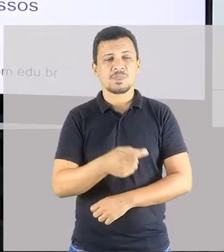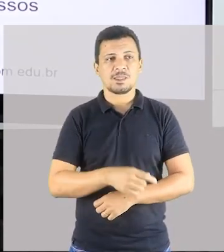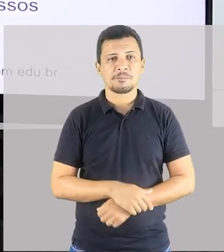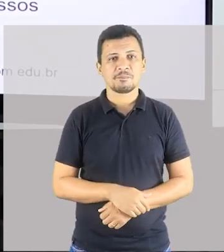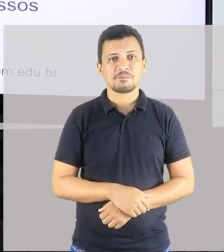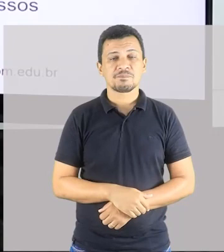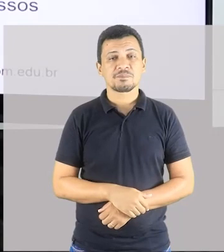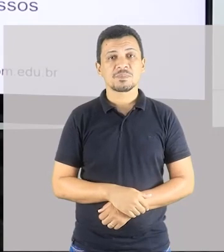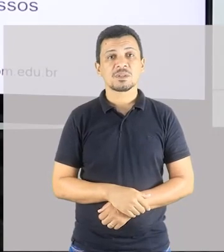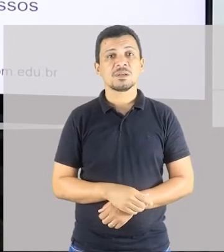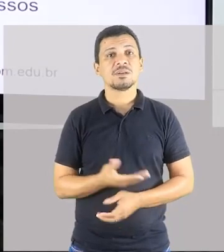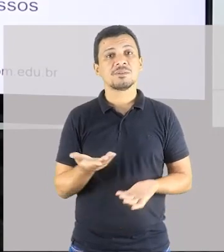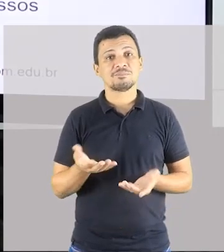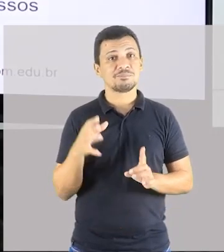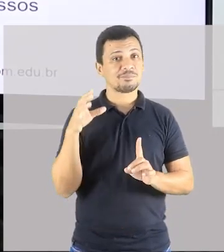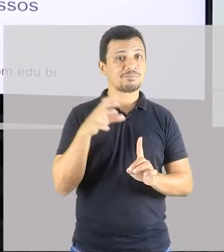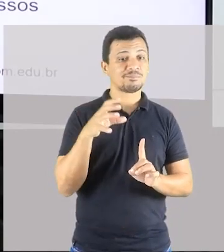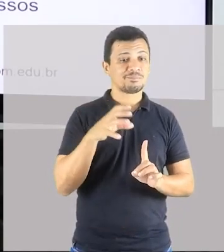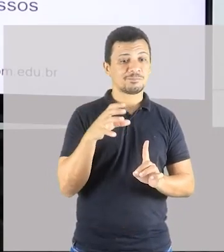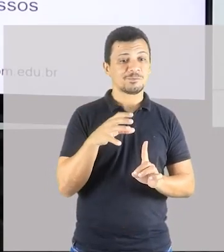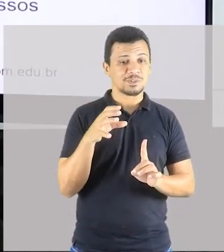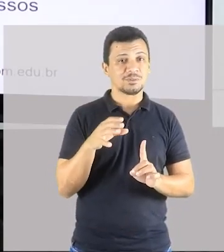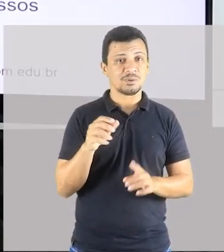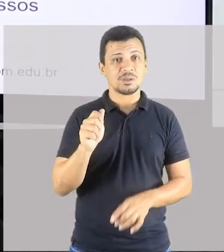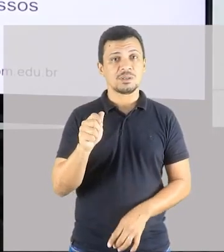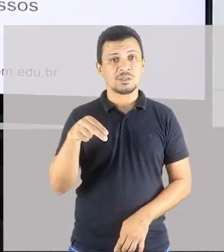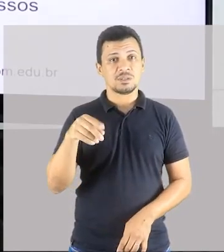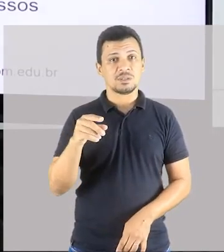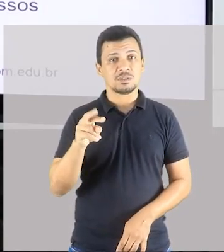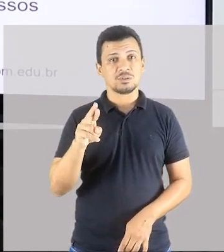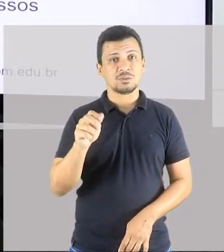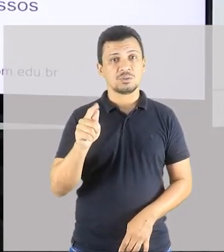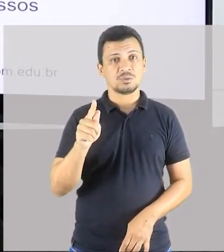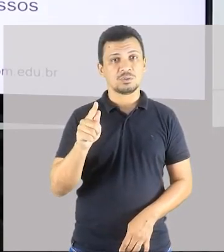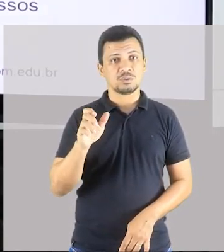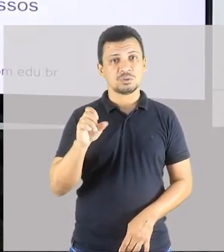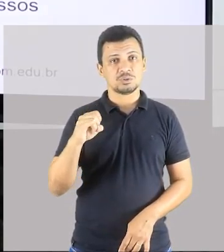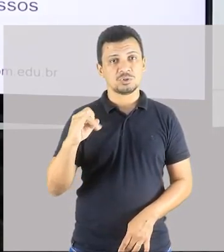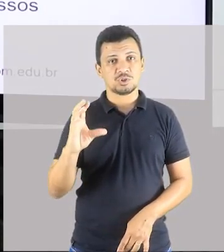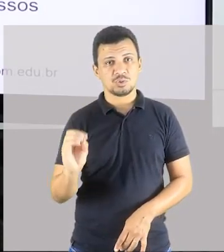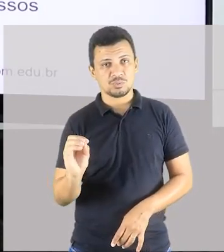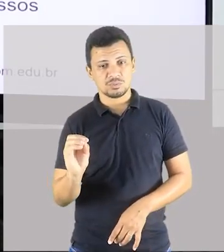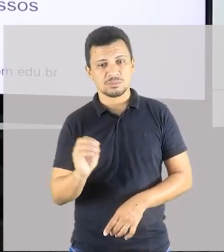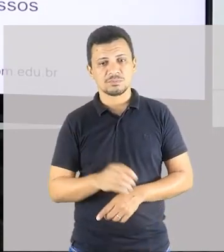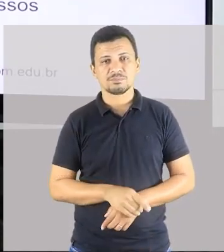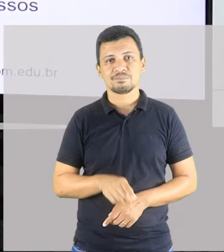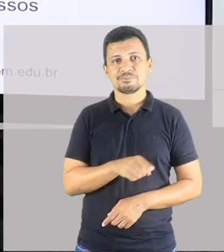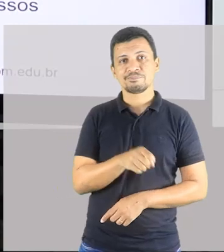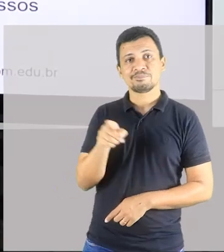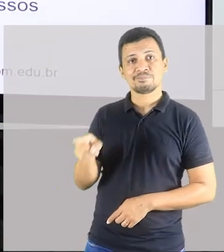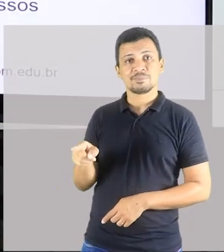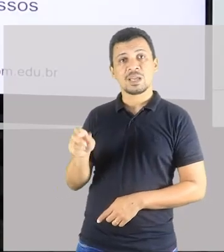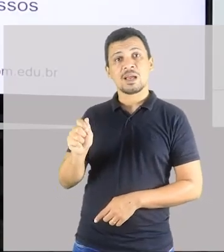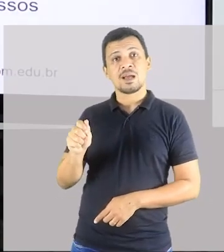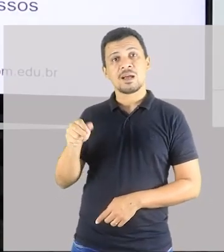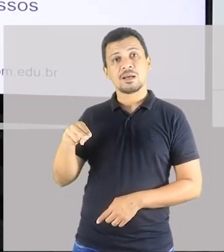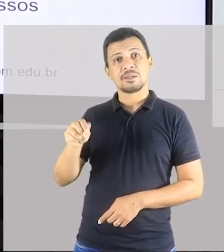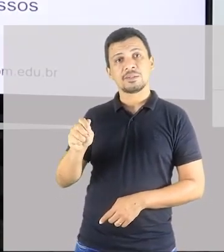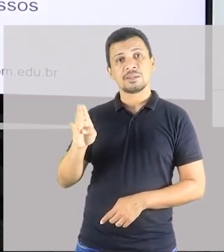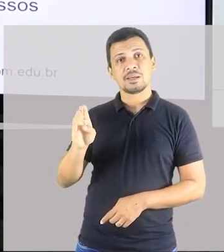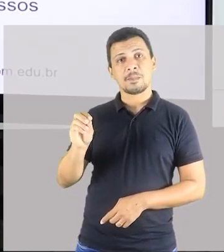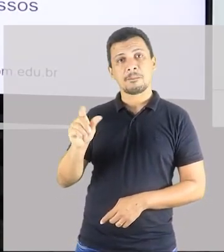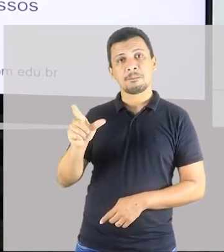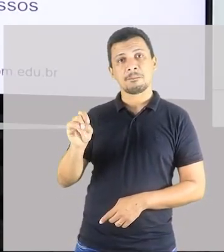Então, isso a gente pode considerar como efeitos androgênicos, tá? Já os efeitos anabólicos, eles estão